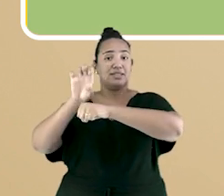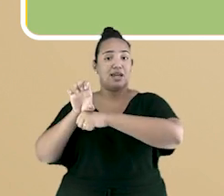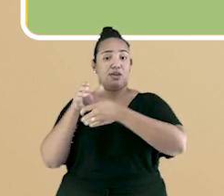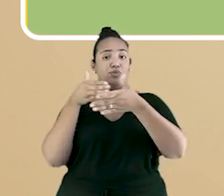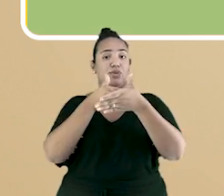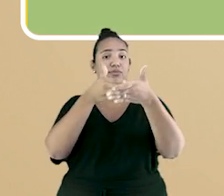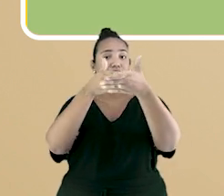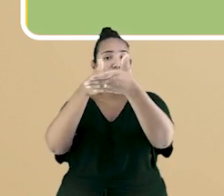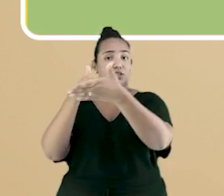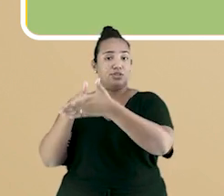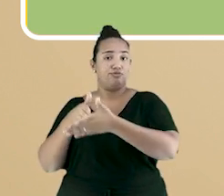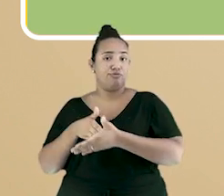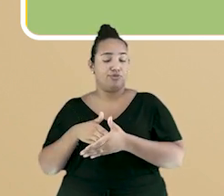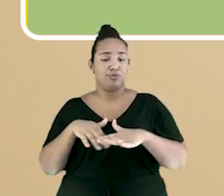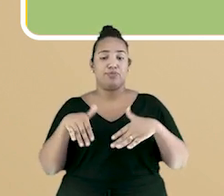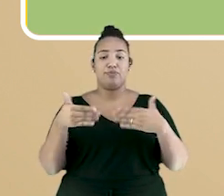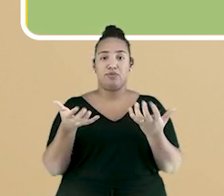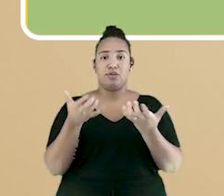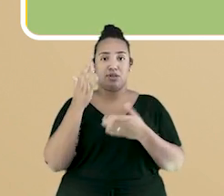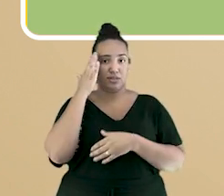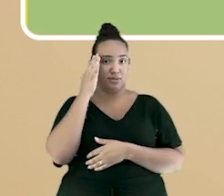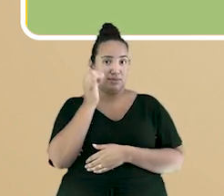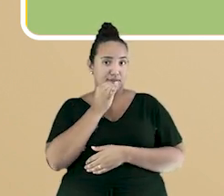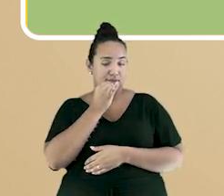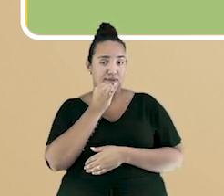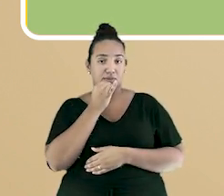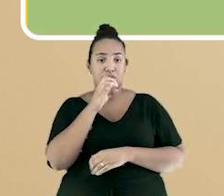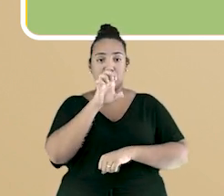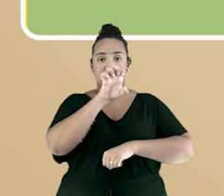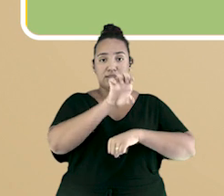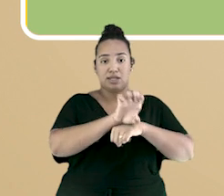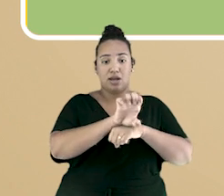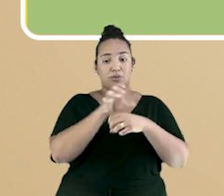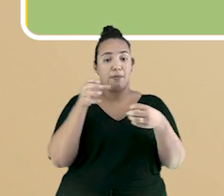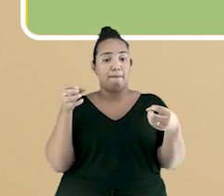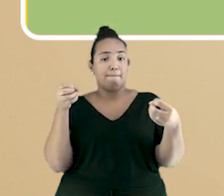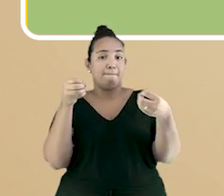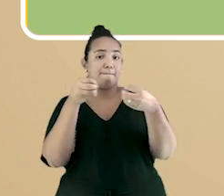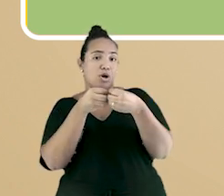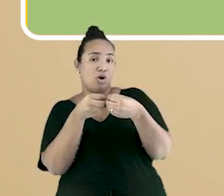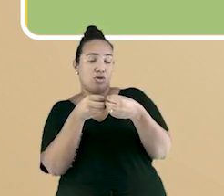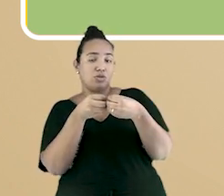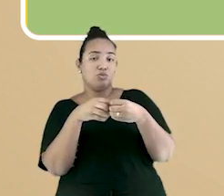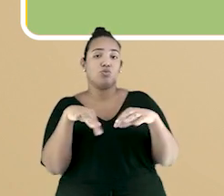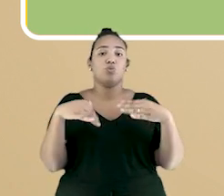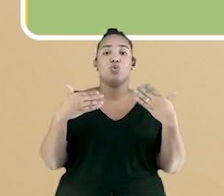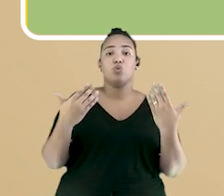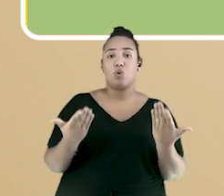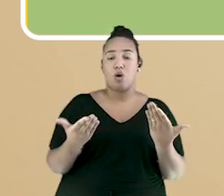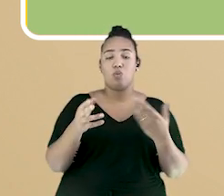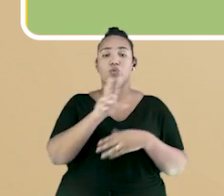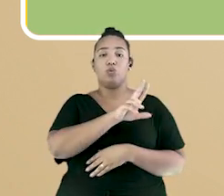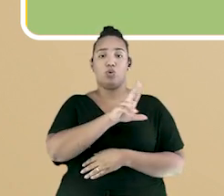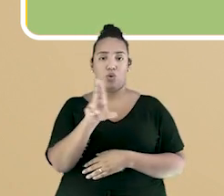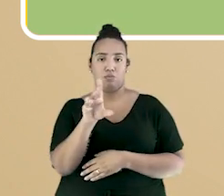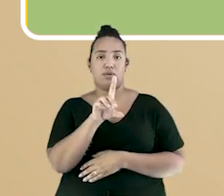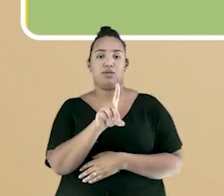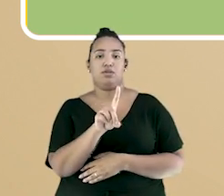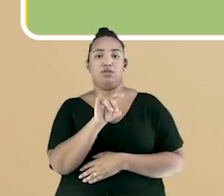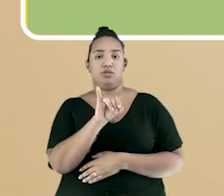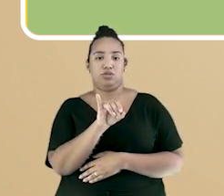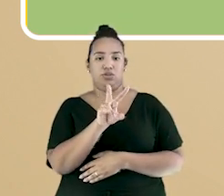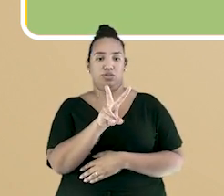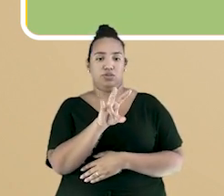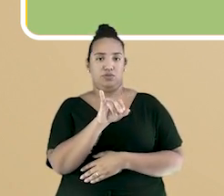estados. Então, se quero saber qual estado está imediatamente próximo de um, eu me